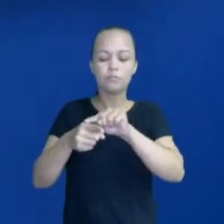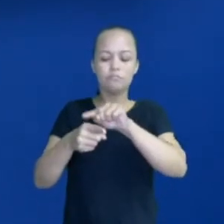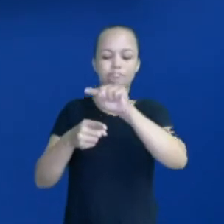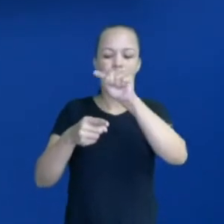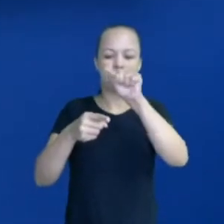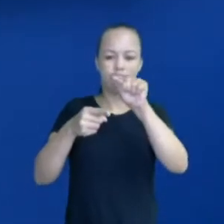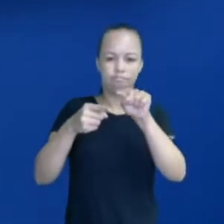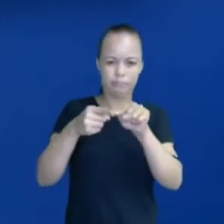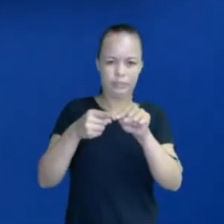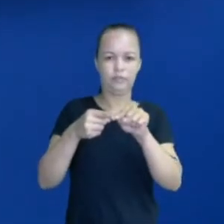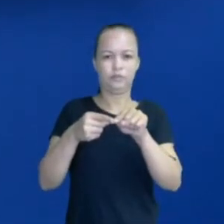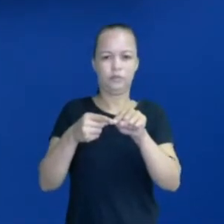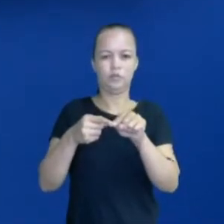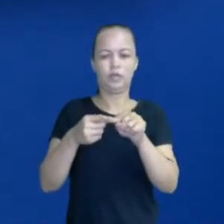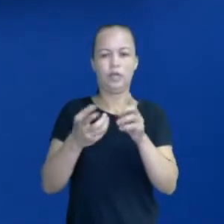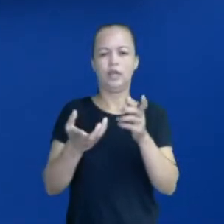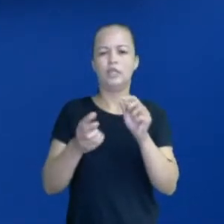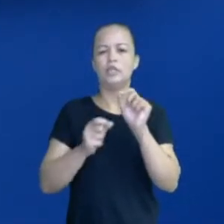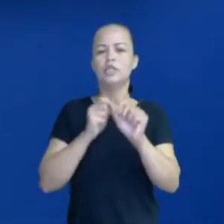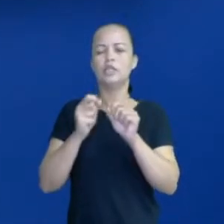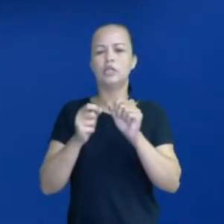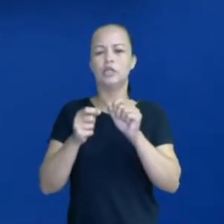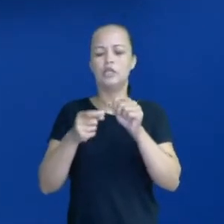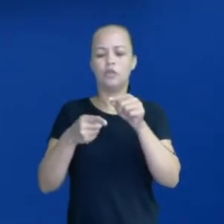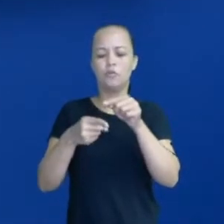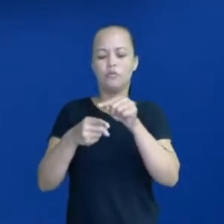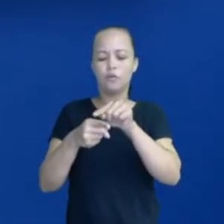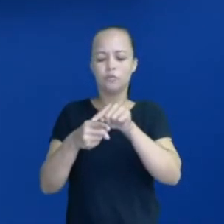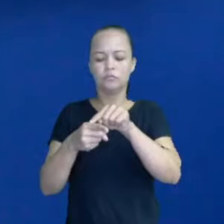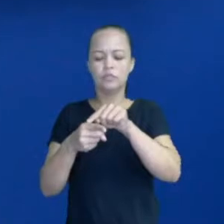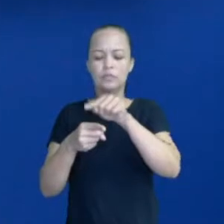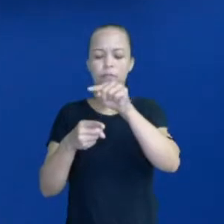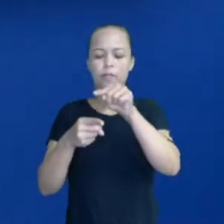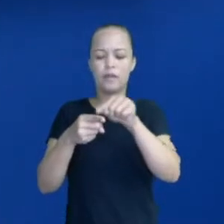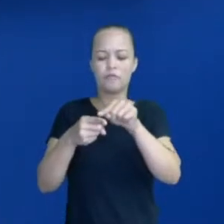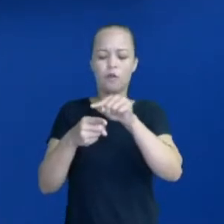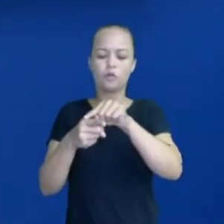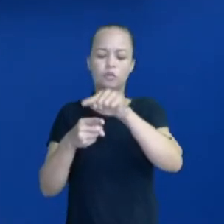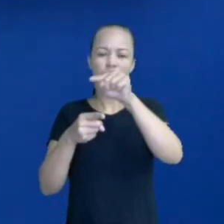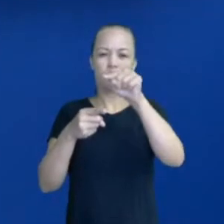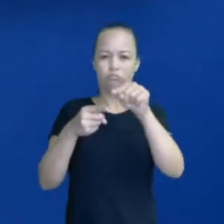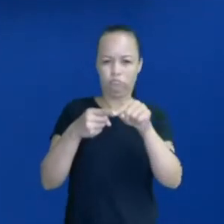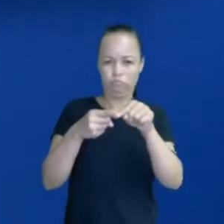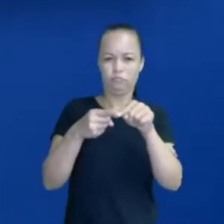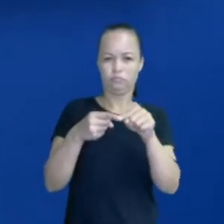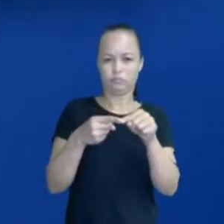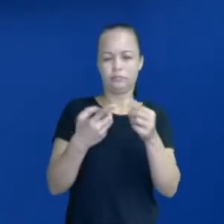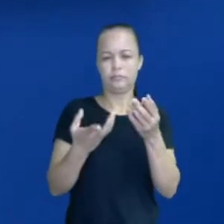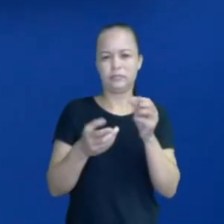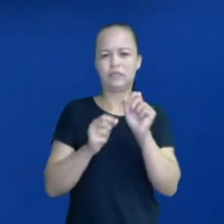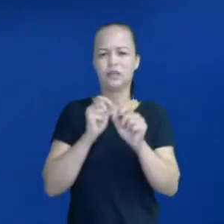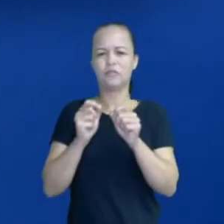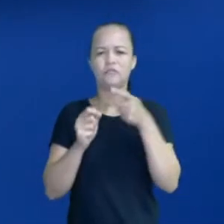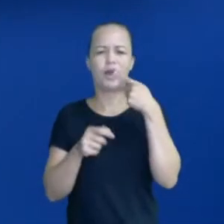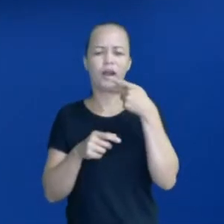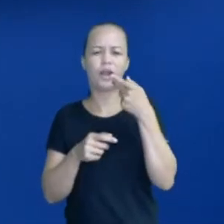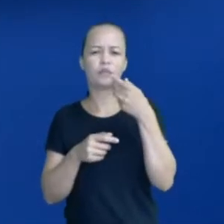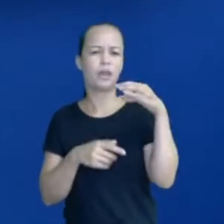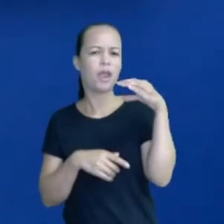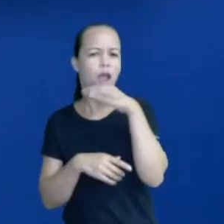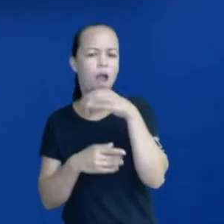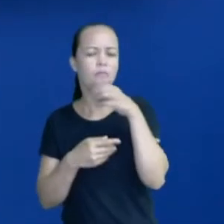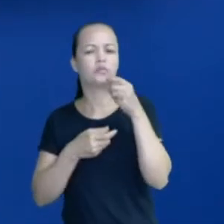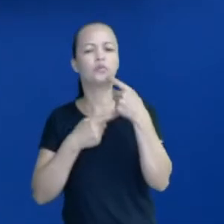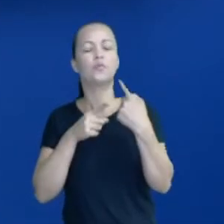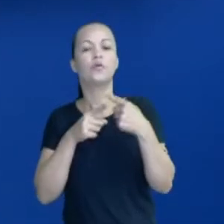falar daqui a pouquinho, e o ângulo de volta inteira. Por que eu estou deixando para falar dele um pouquinho, assim, bem rápido, quando a gente